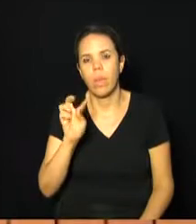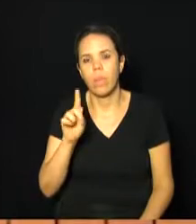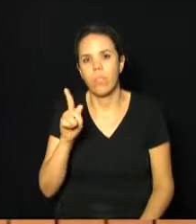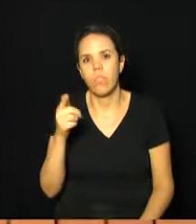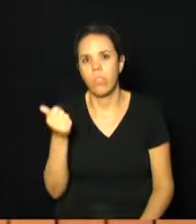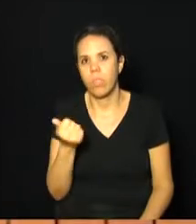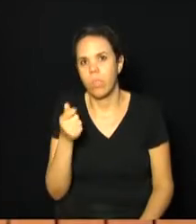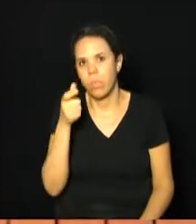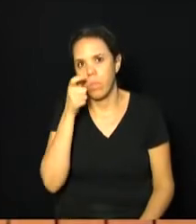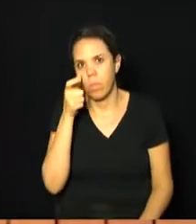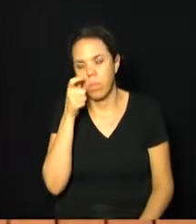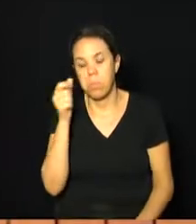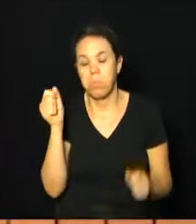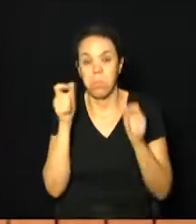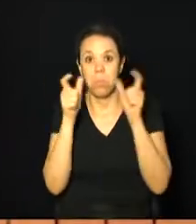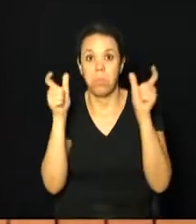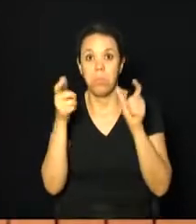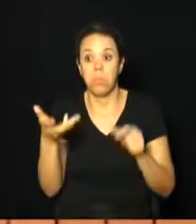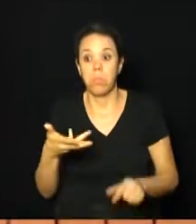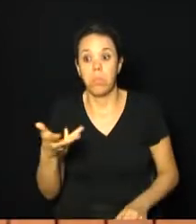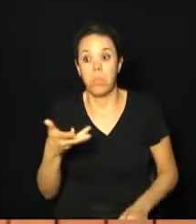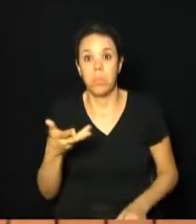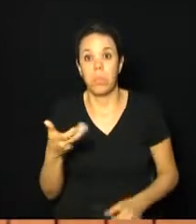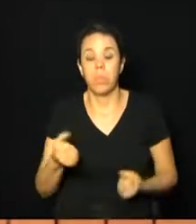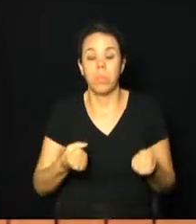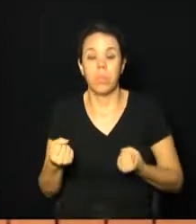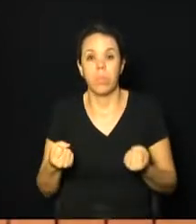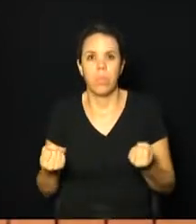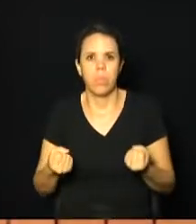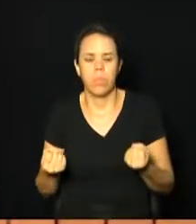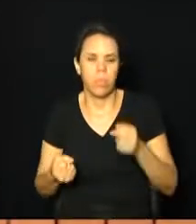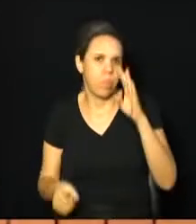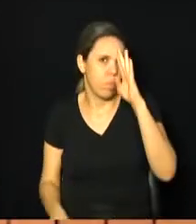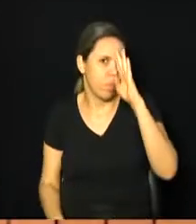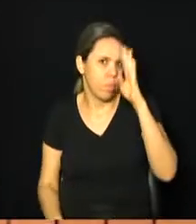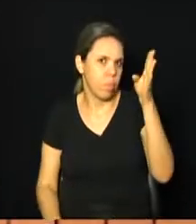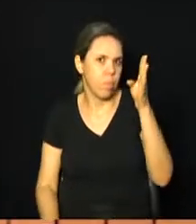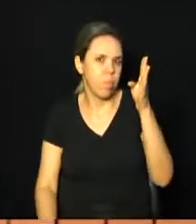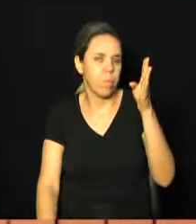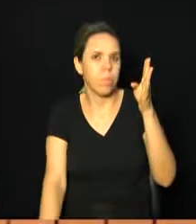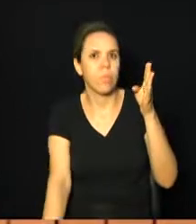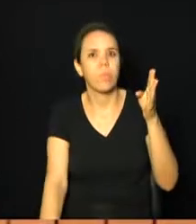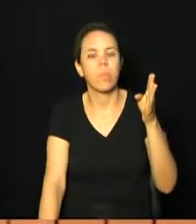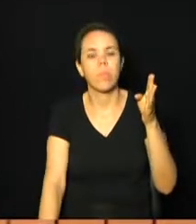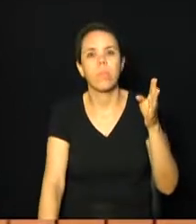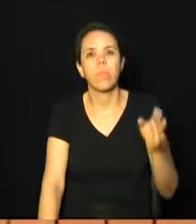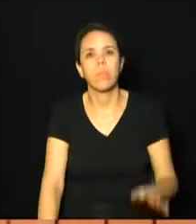E eu fico assustada com a velocidade dos carros, principalmente